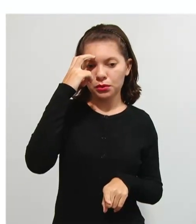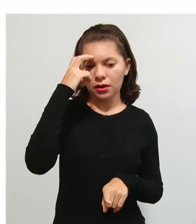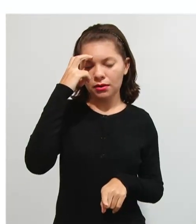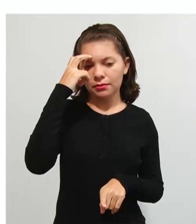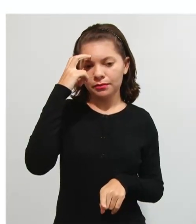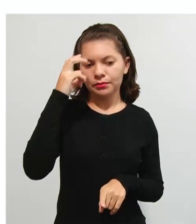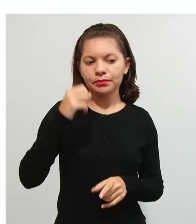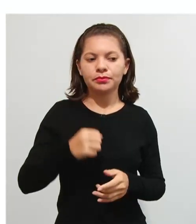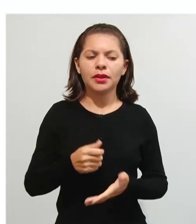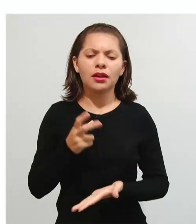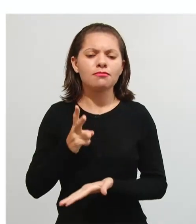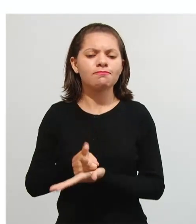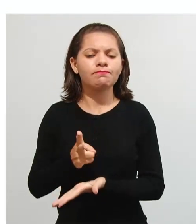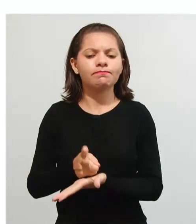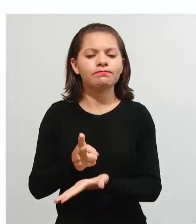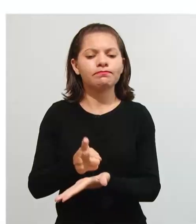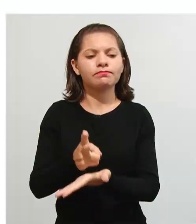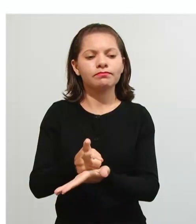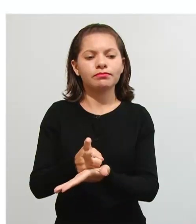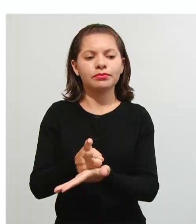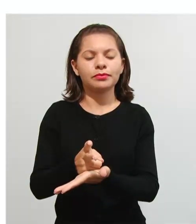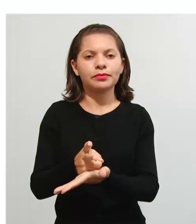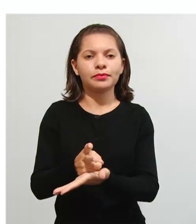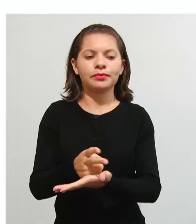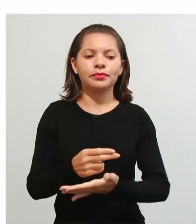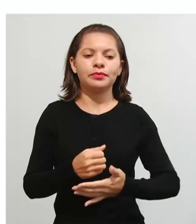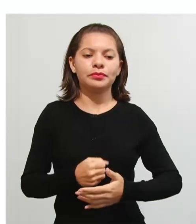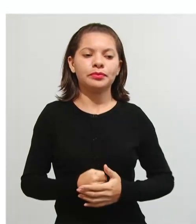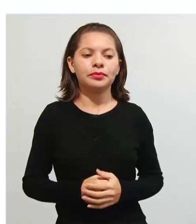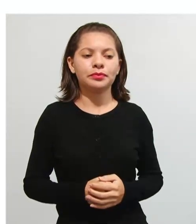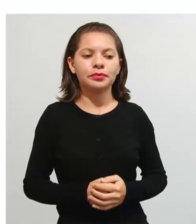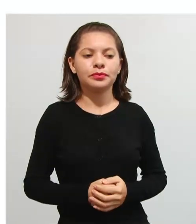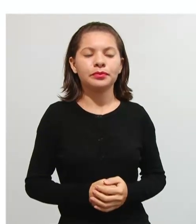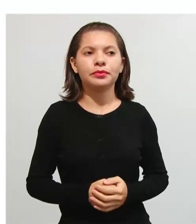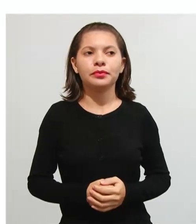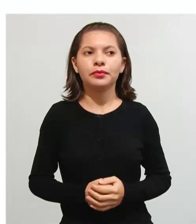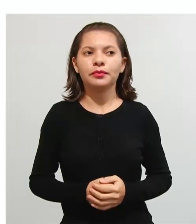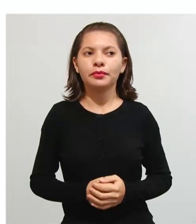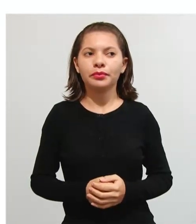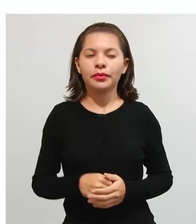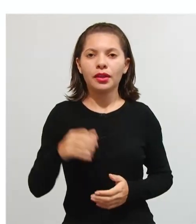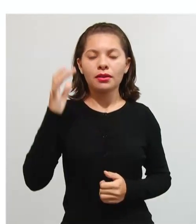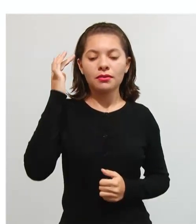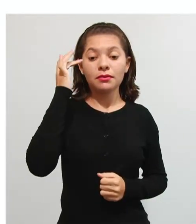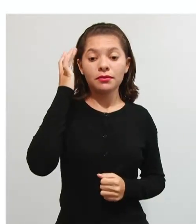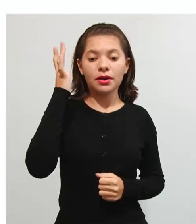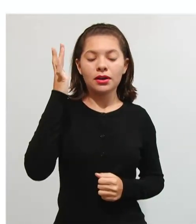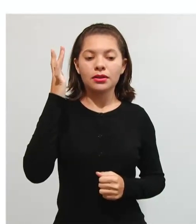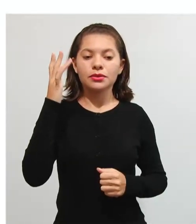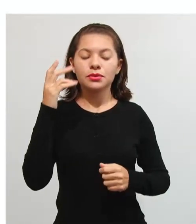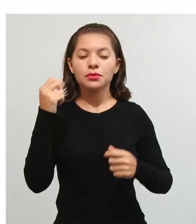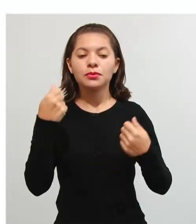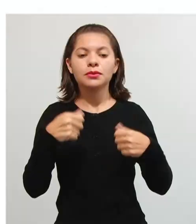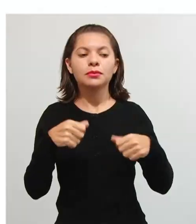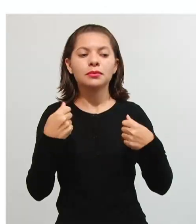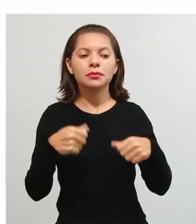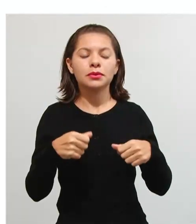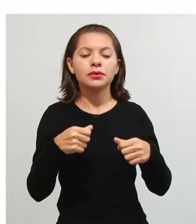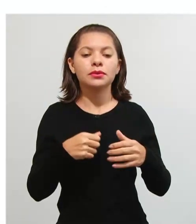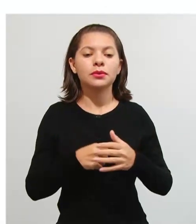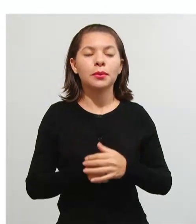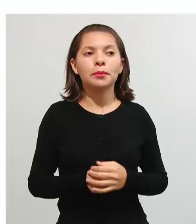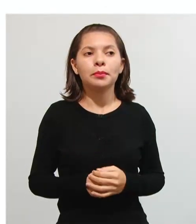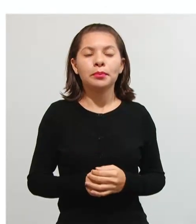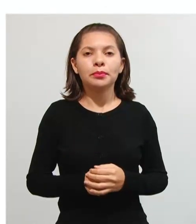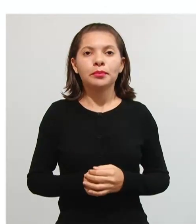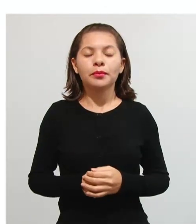seja resiliente, né, que ela se adapte, que ela aceite mais fácil, possibilitando também o compartilhamento